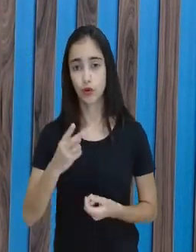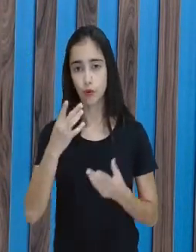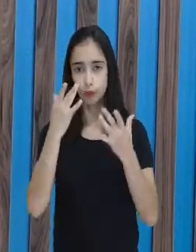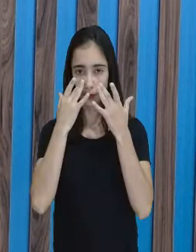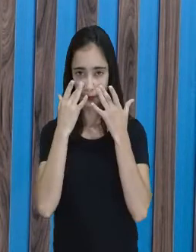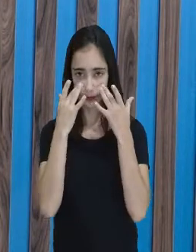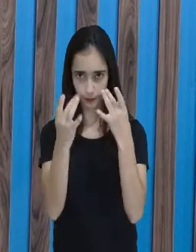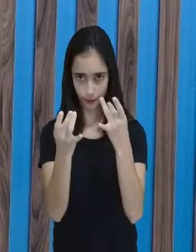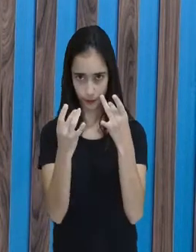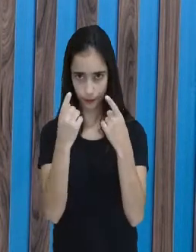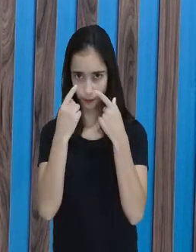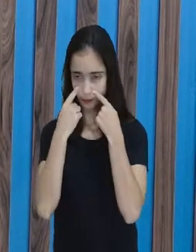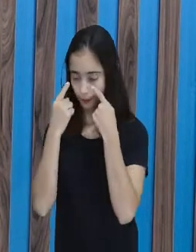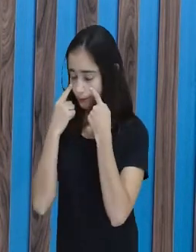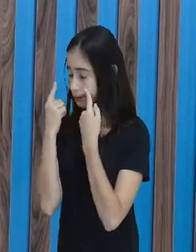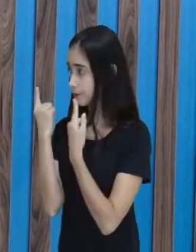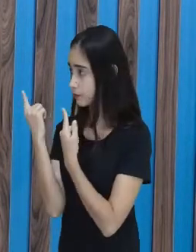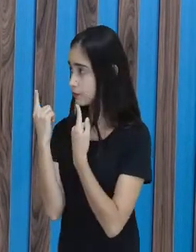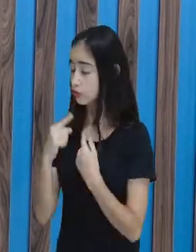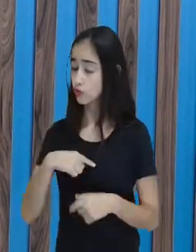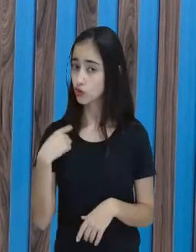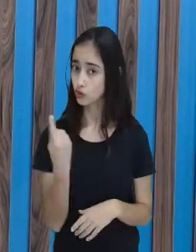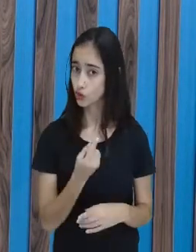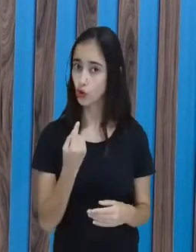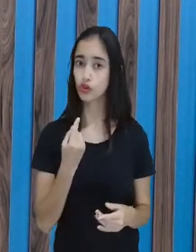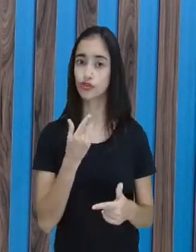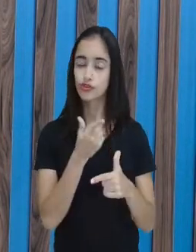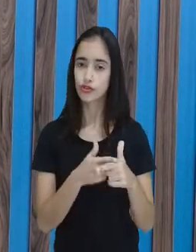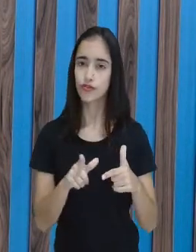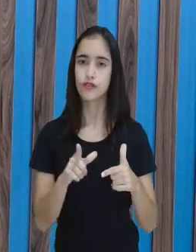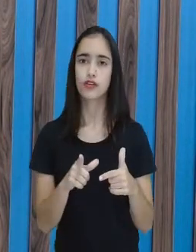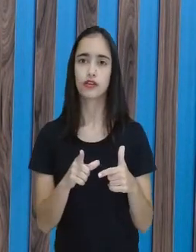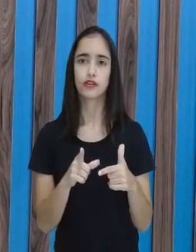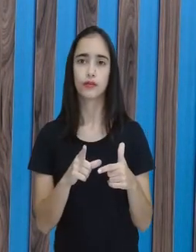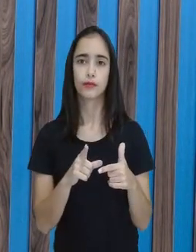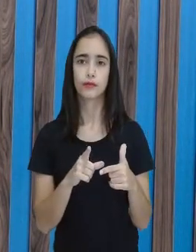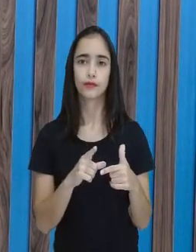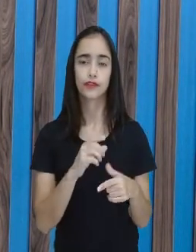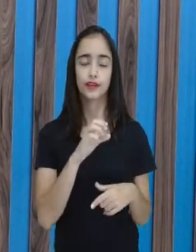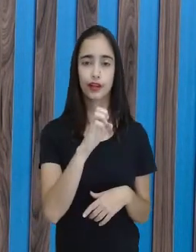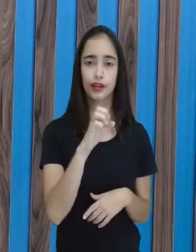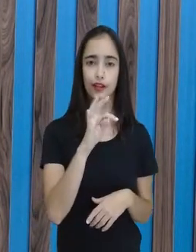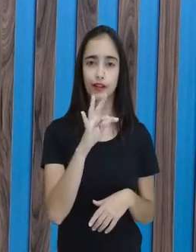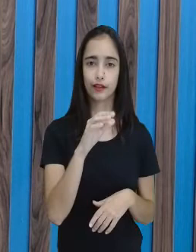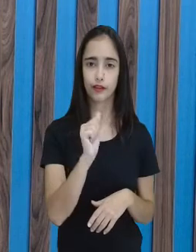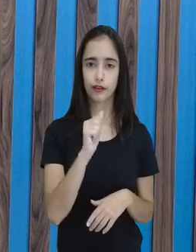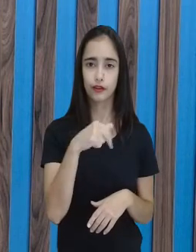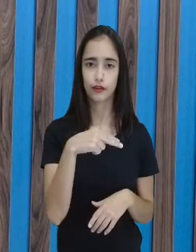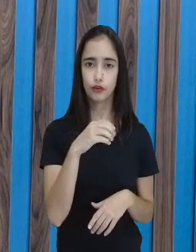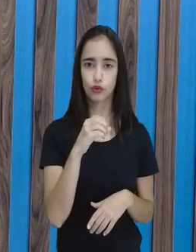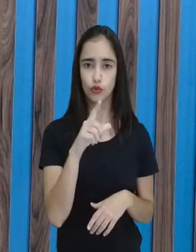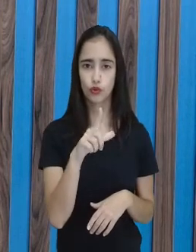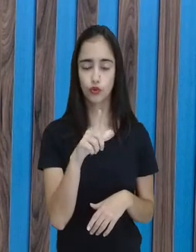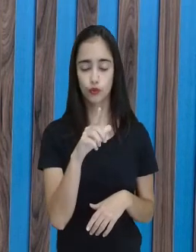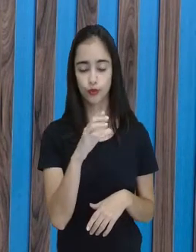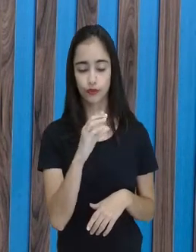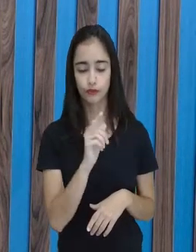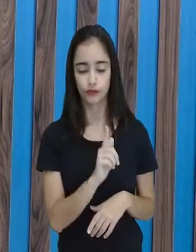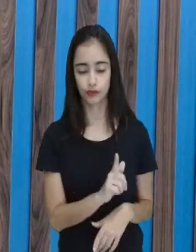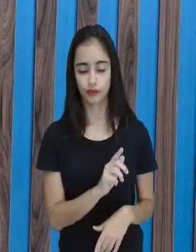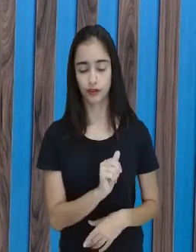Observe, aqui a gente dividiu etanol e gasolina.